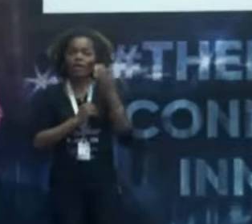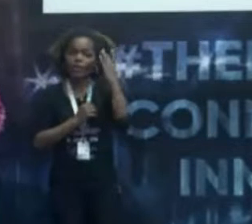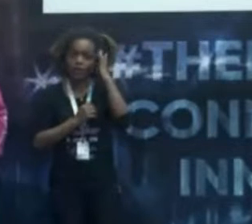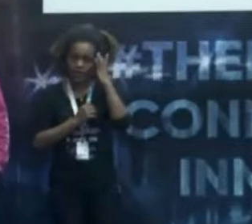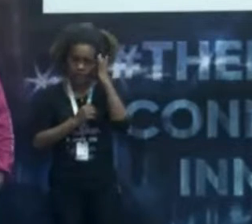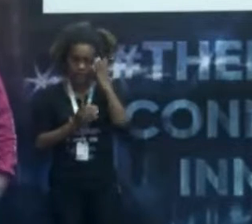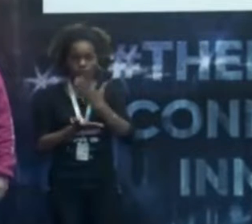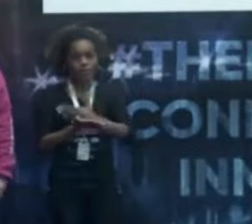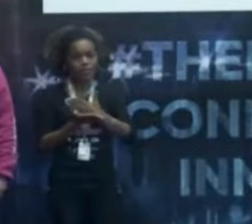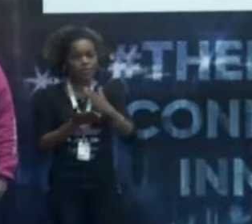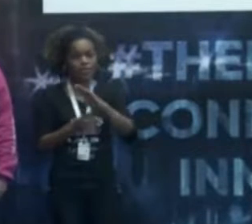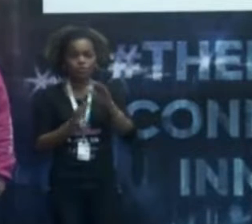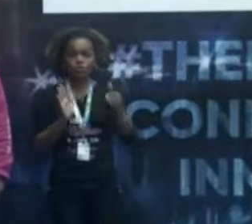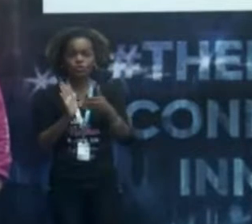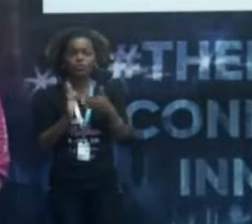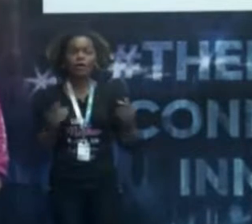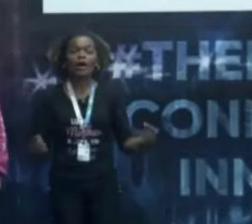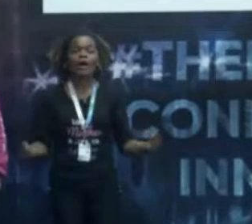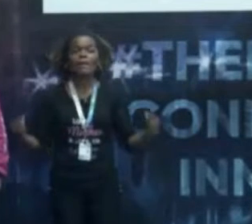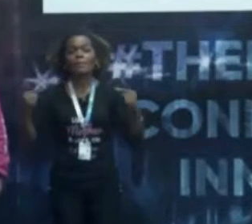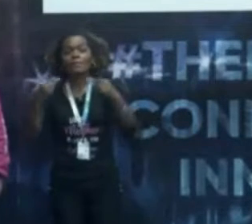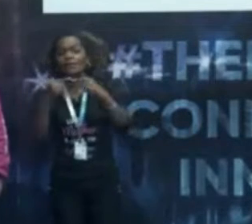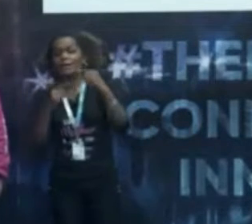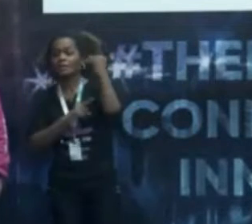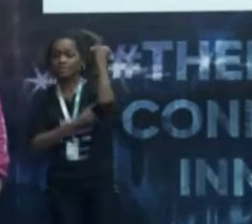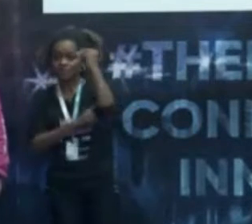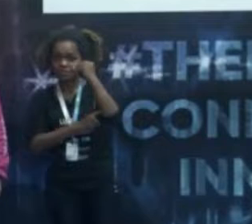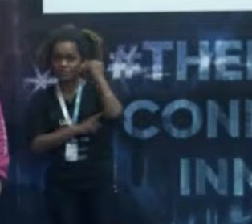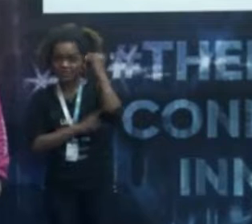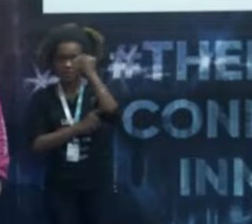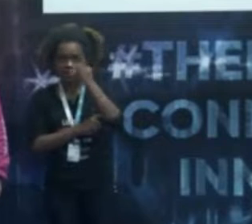isso associado à experiência de